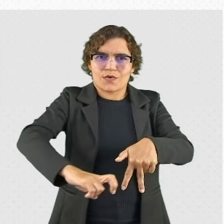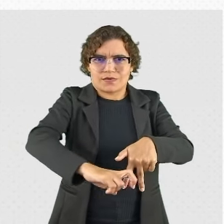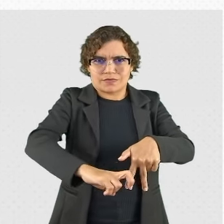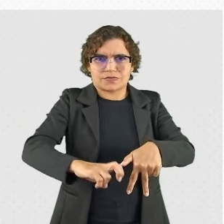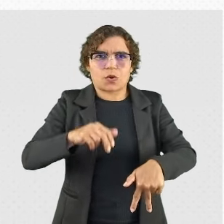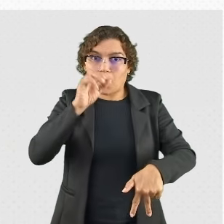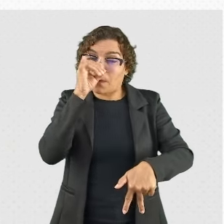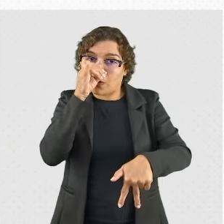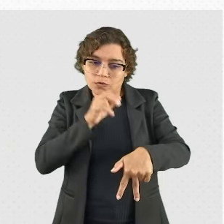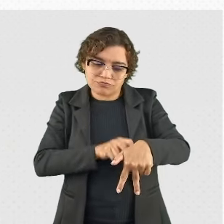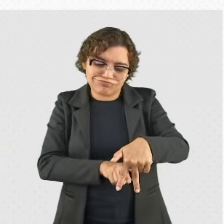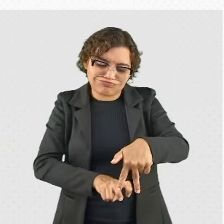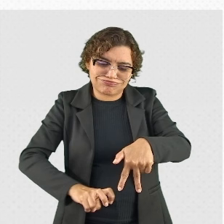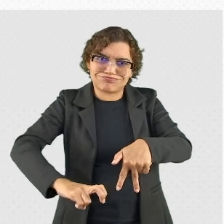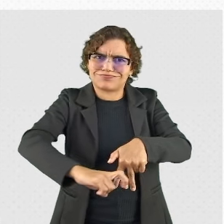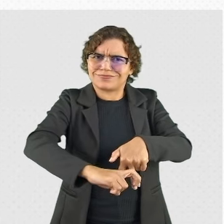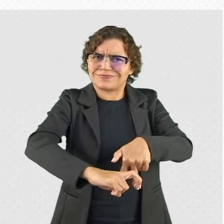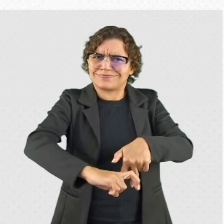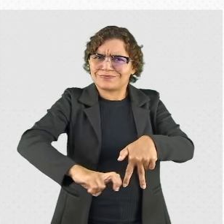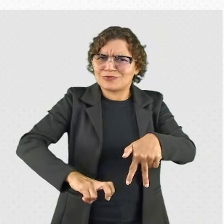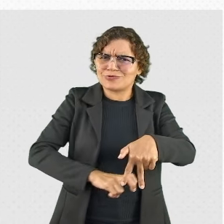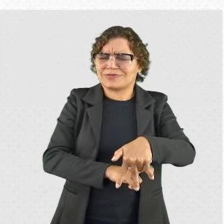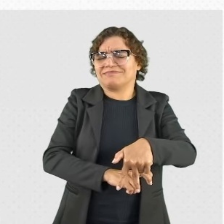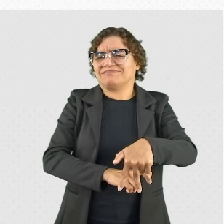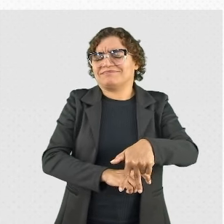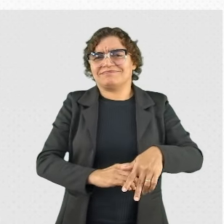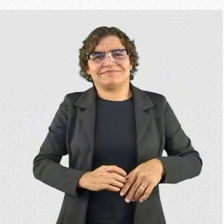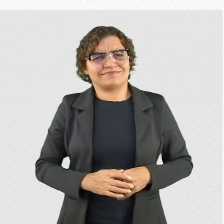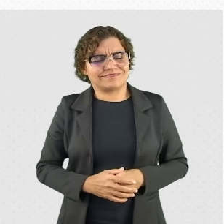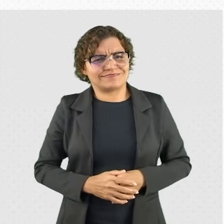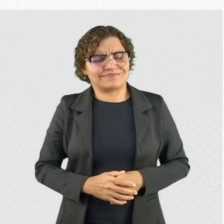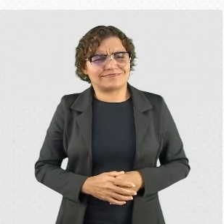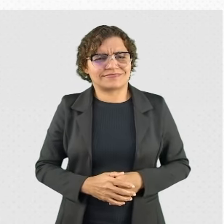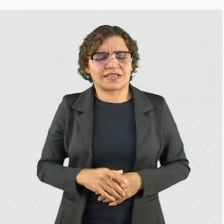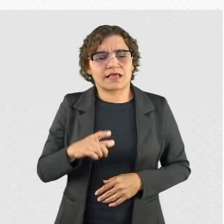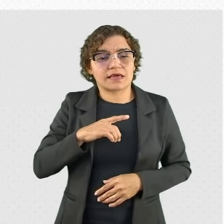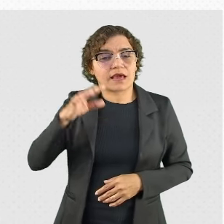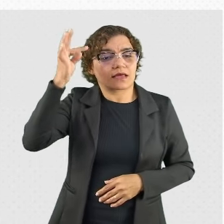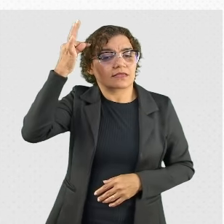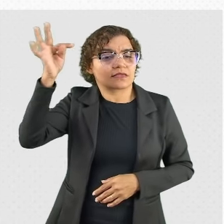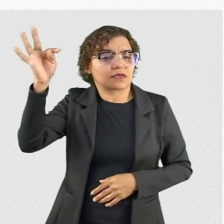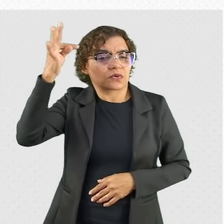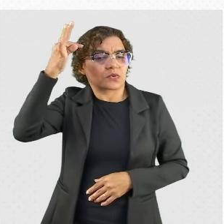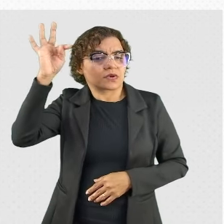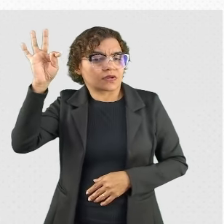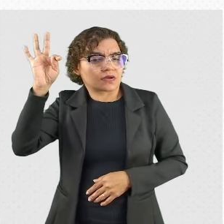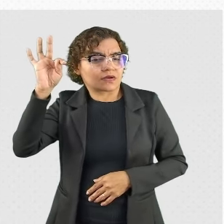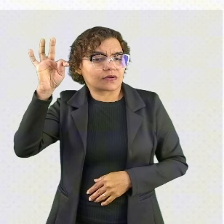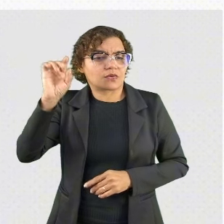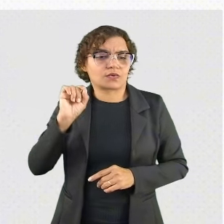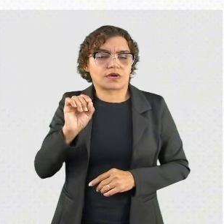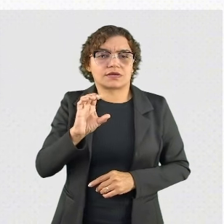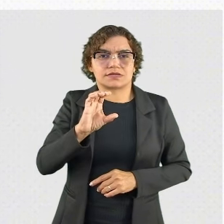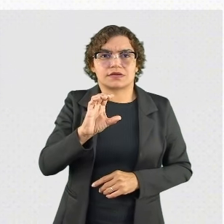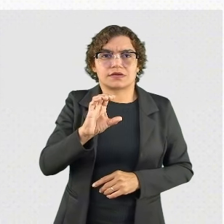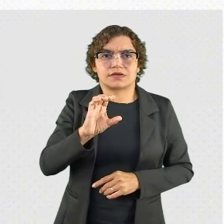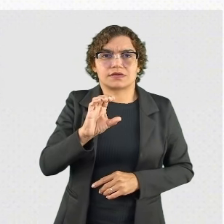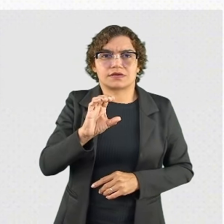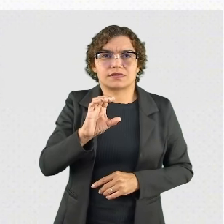Continuando. Aí, ele traz aqui uma teoria chamada teoria